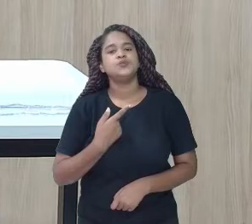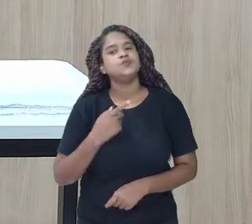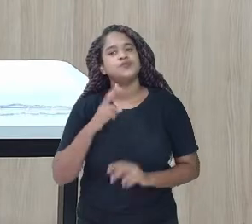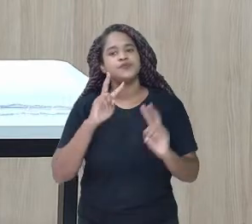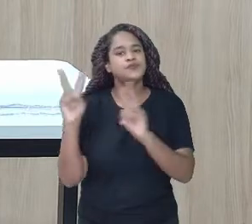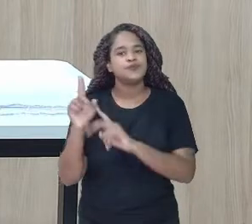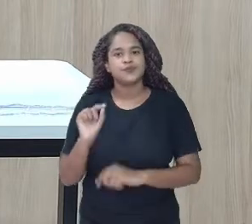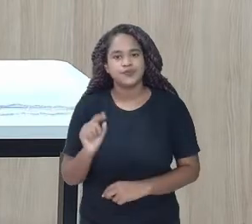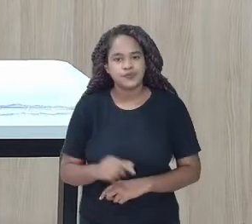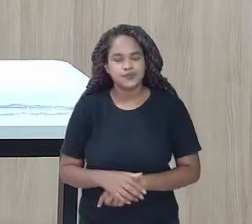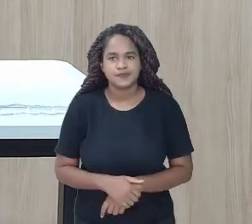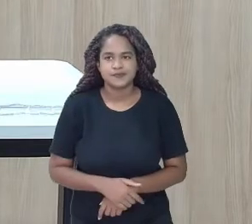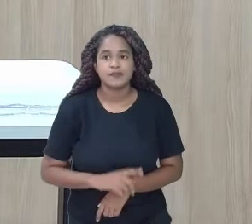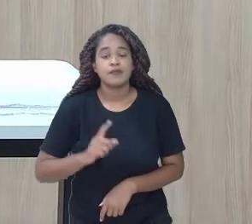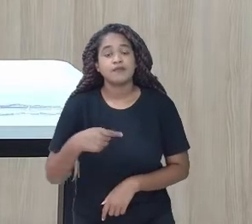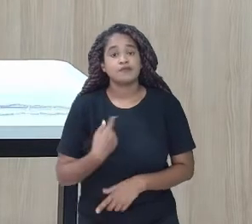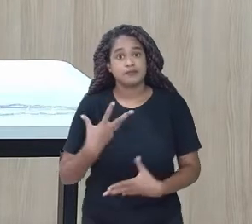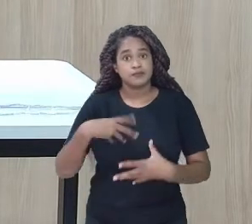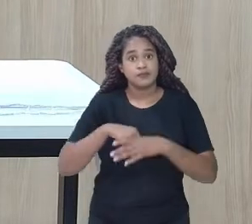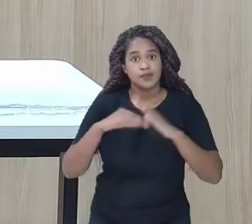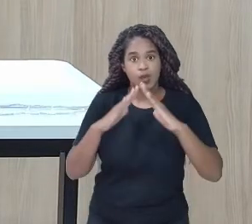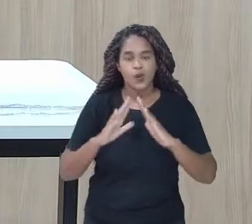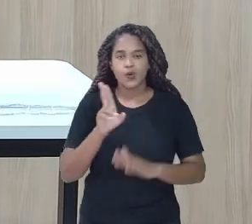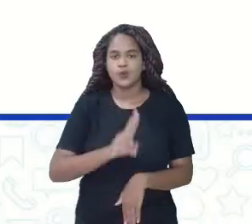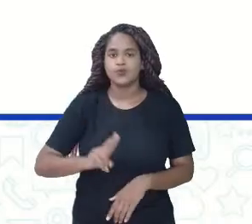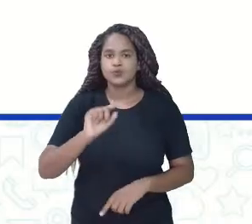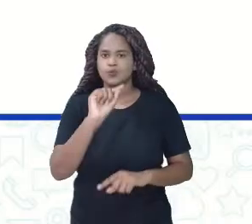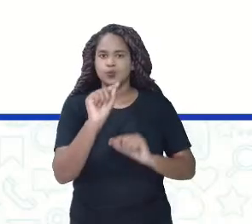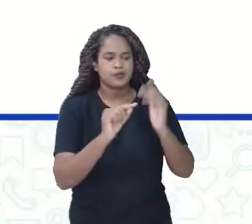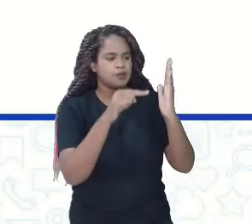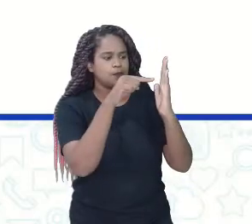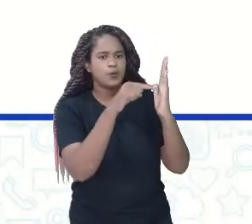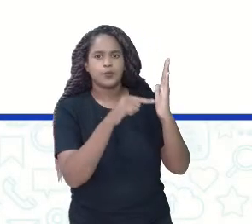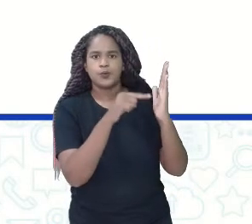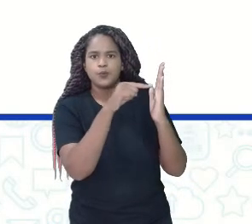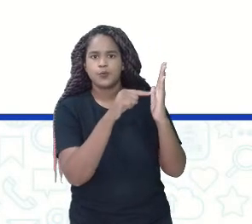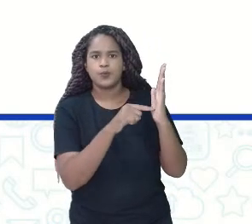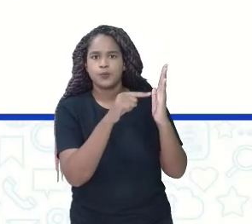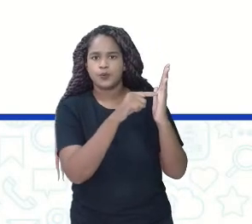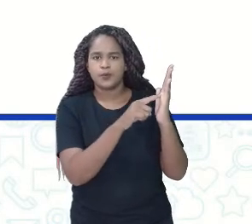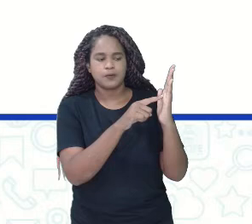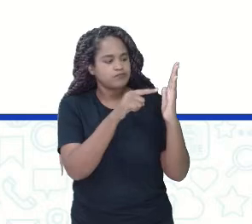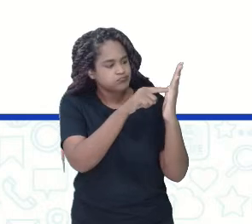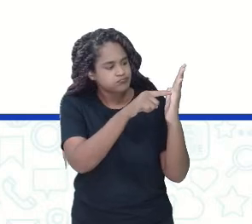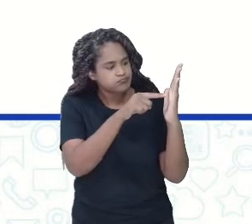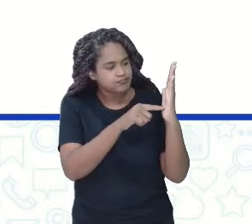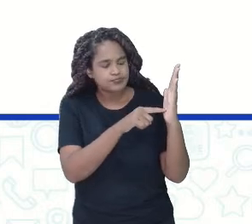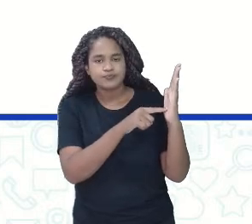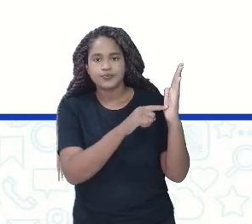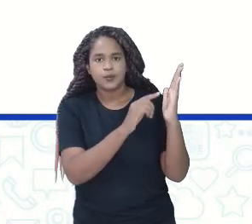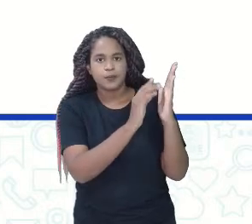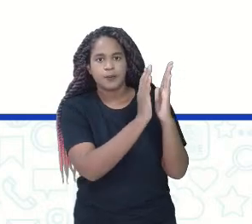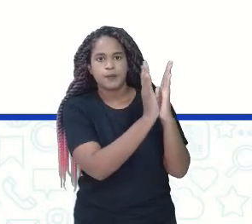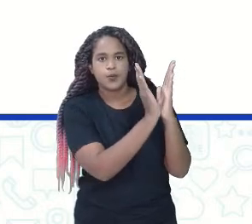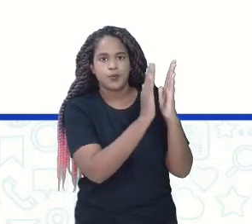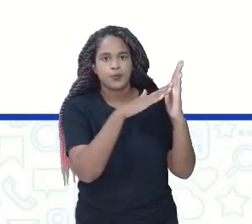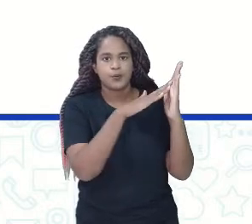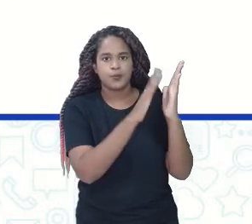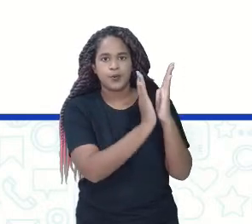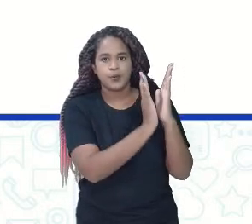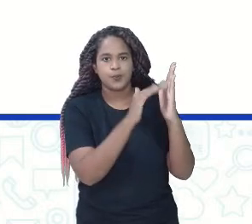utilizamos diariamente na nossa residência interruptores, que faz parte também do circuito elétrico e é um dispositivo